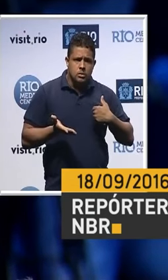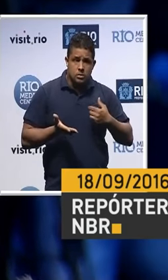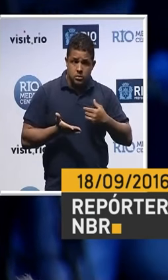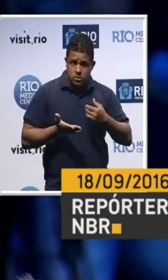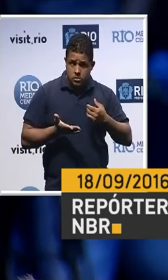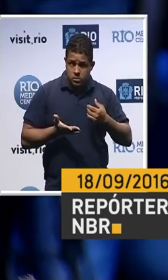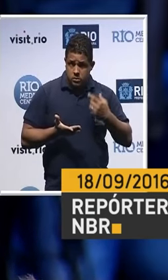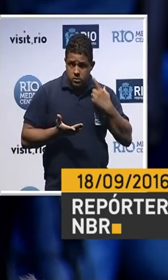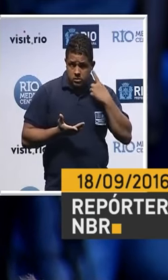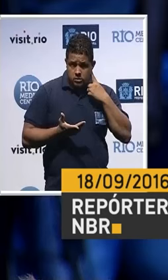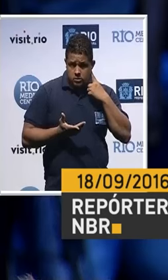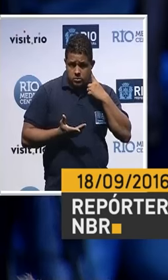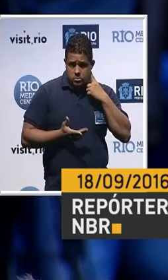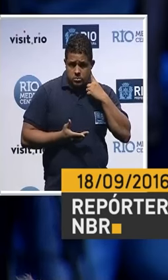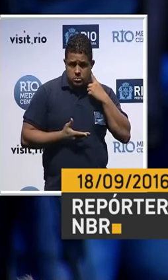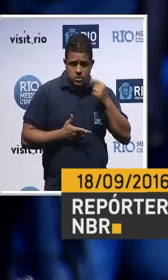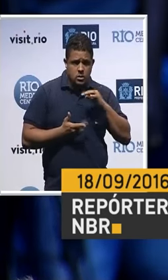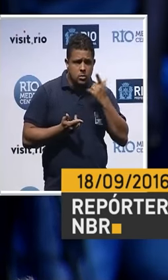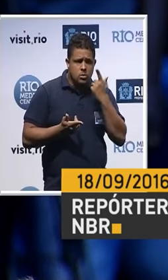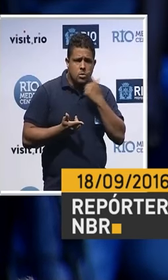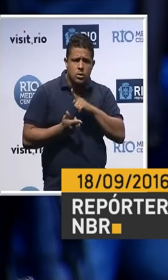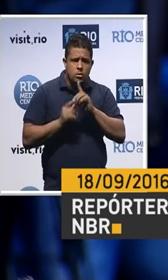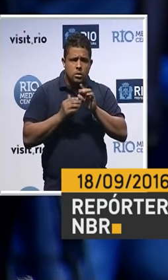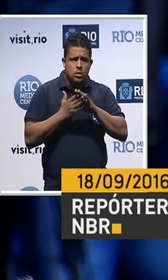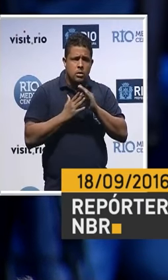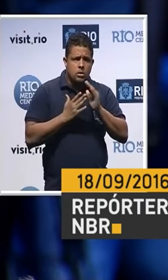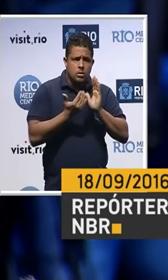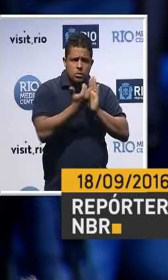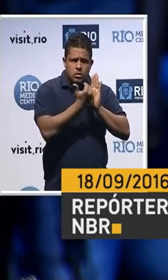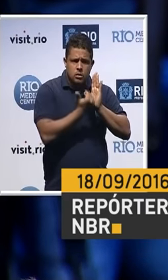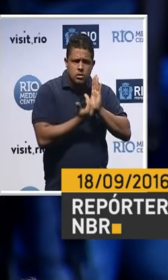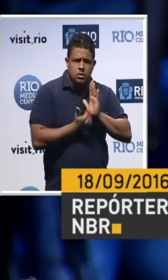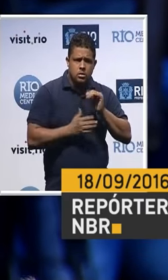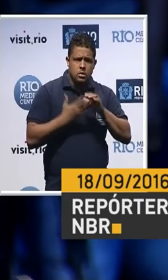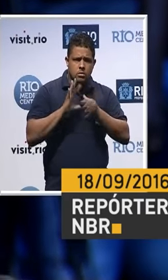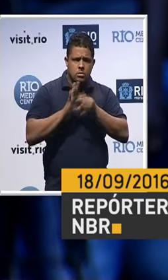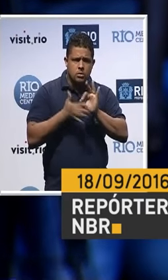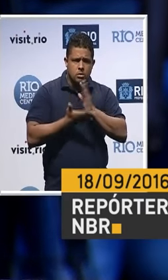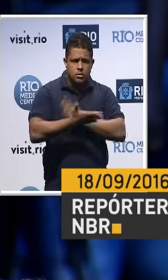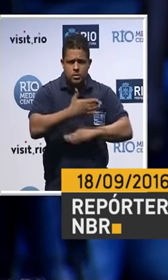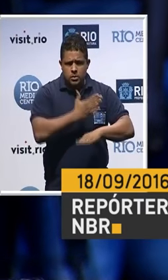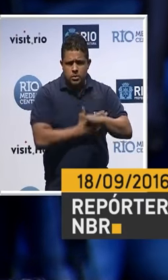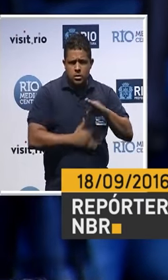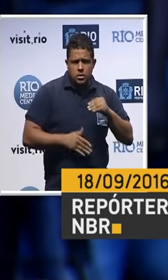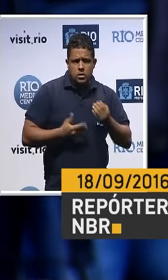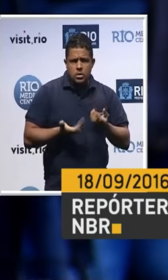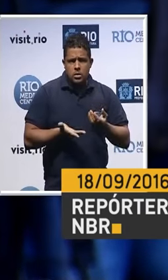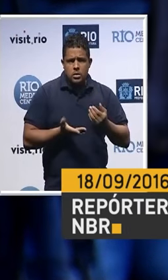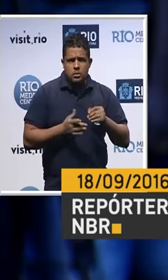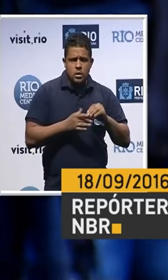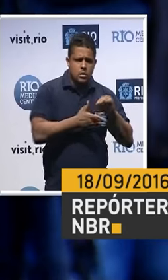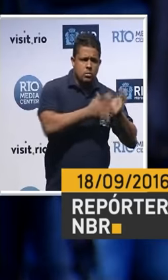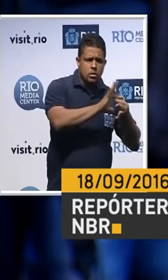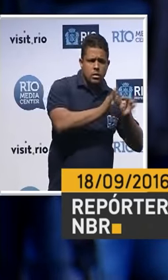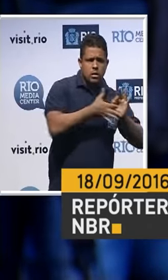sobre as metas de resultados com o final da Paralimpíada. Eu gostaria que o senhor fizesse um balanço da Olimpíada e da